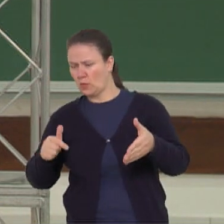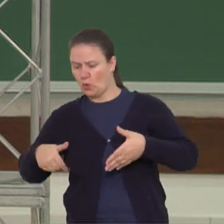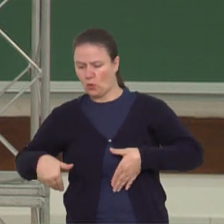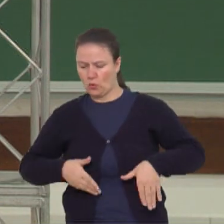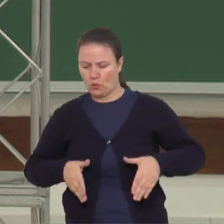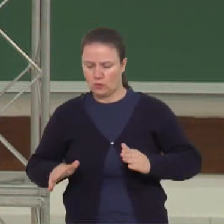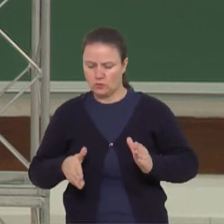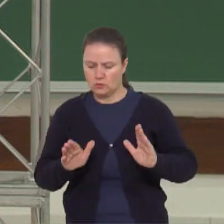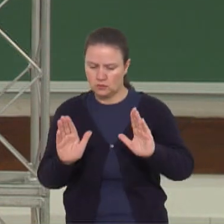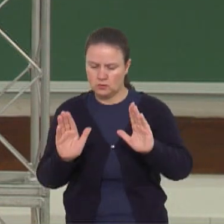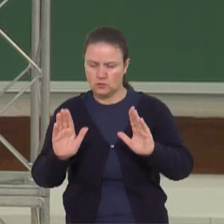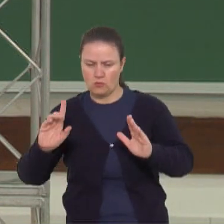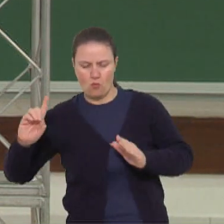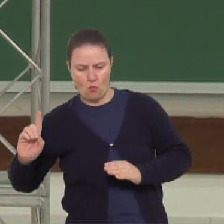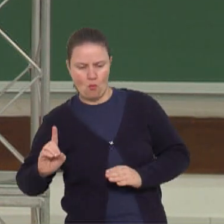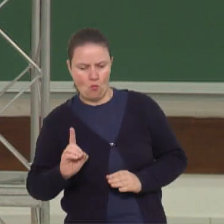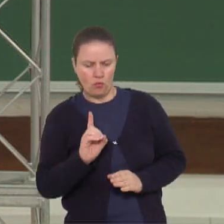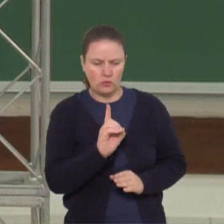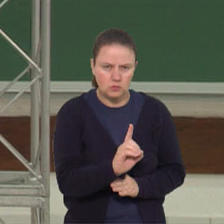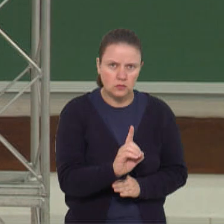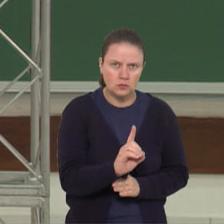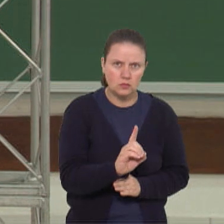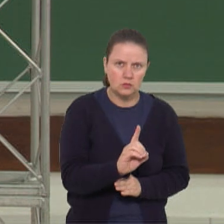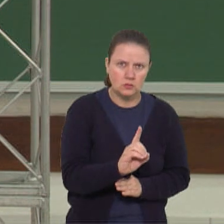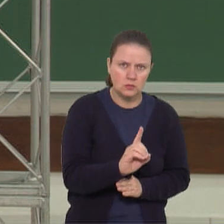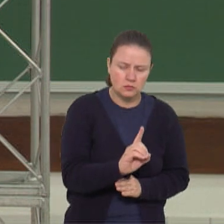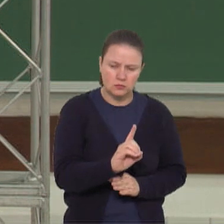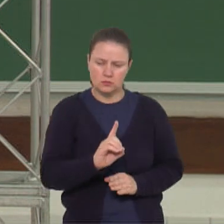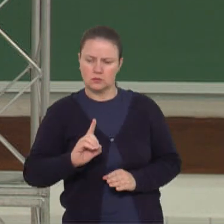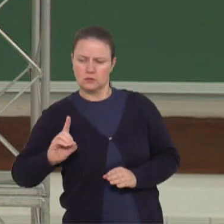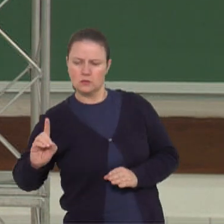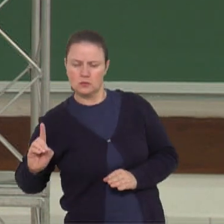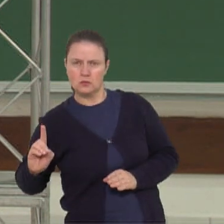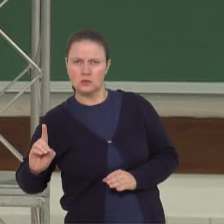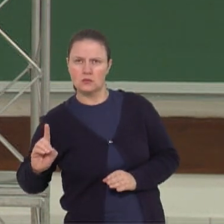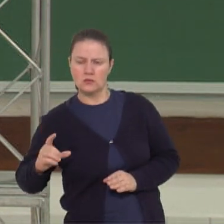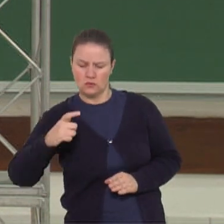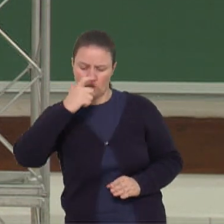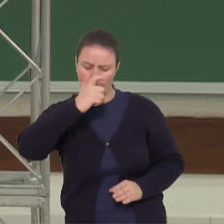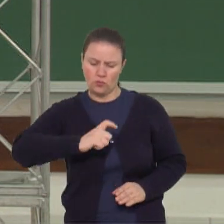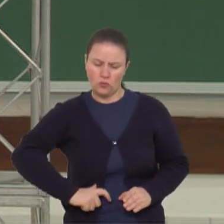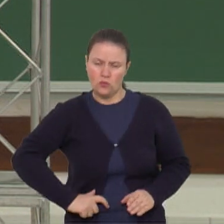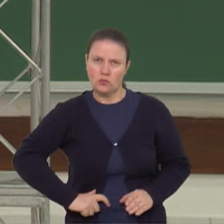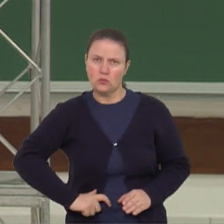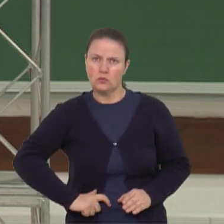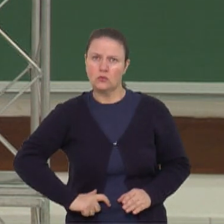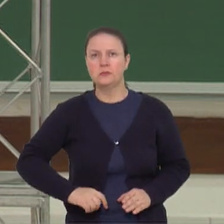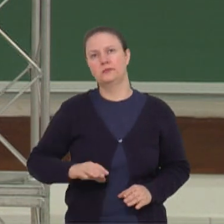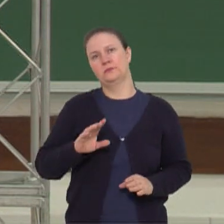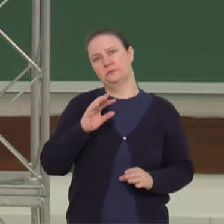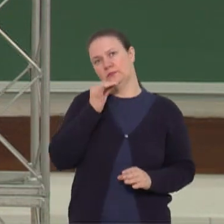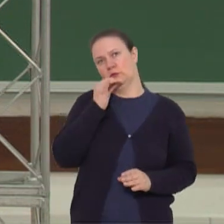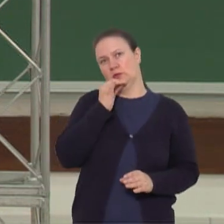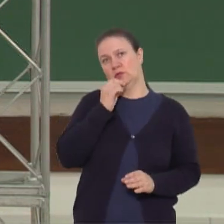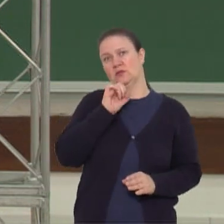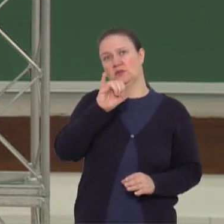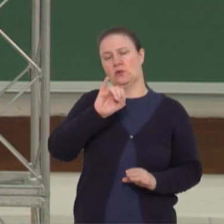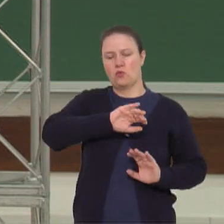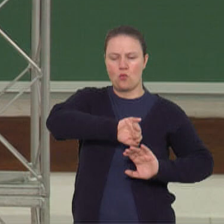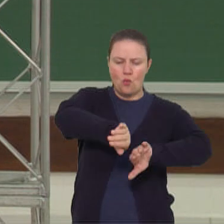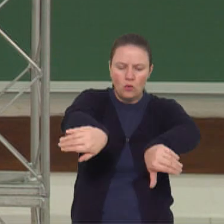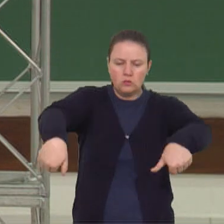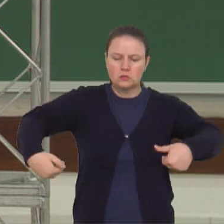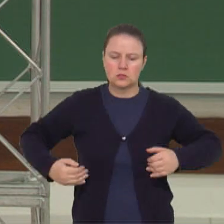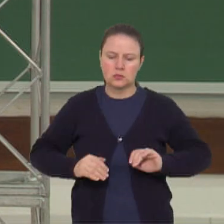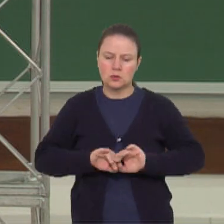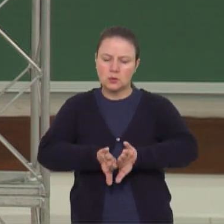rio entramos e não entramos, somos e não somos. Ou seja, se você vai nadar num rio